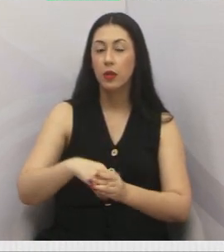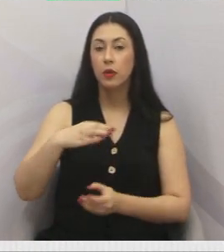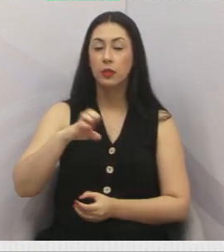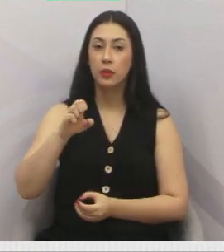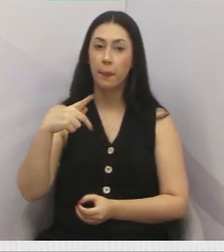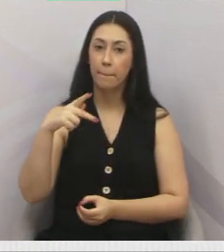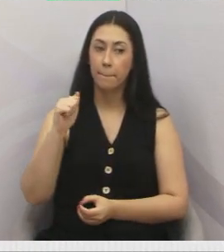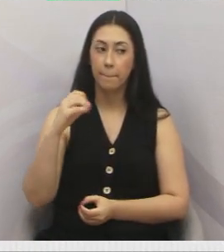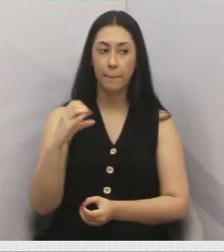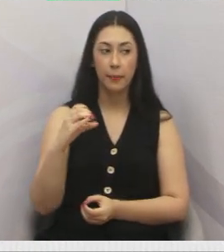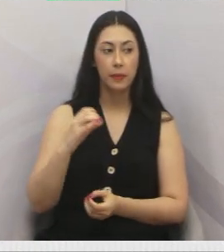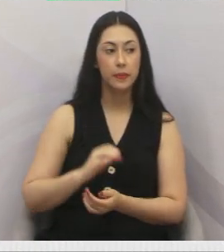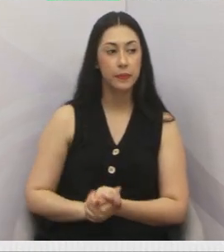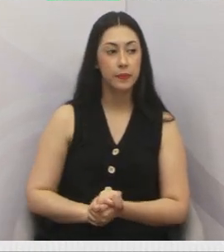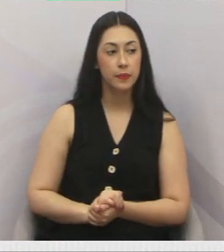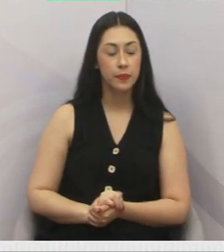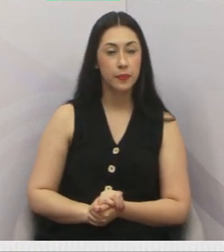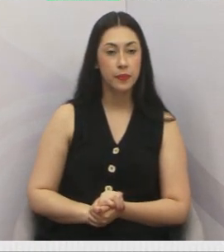CEPAC.